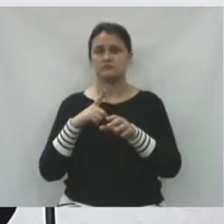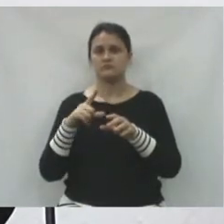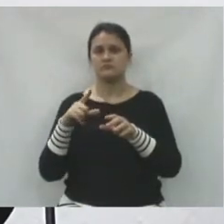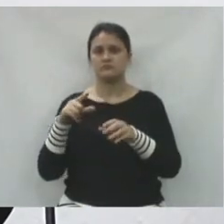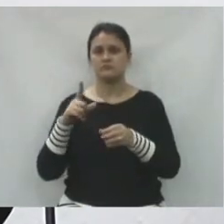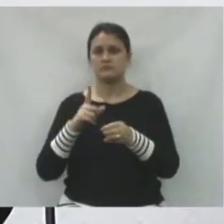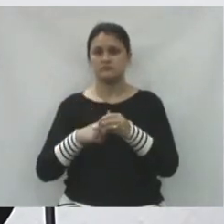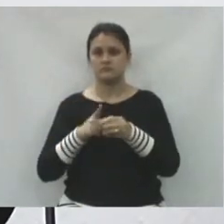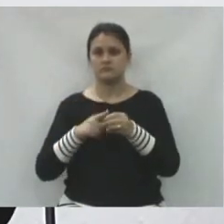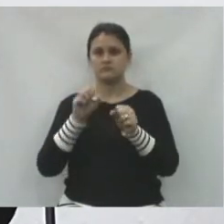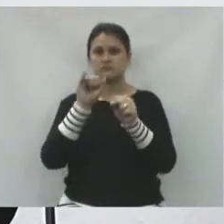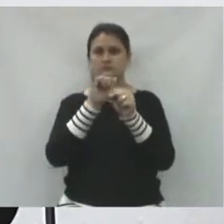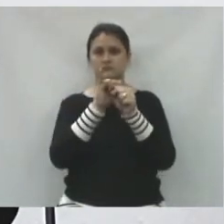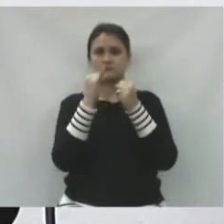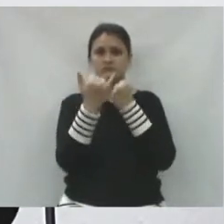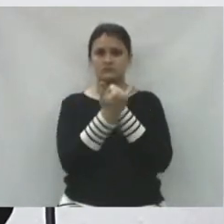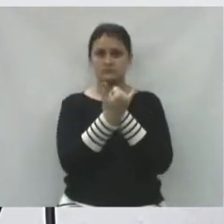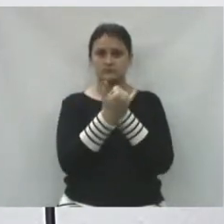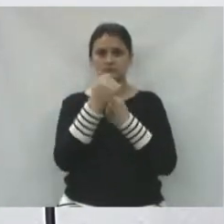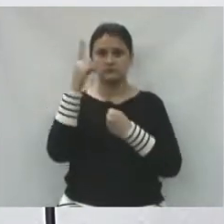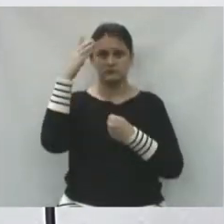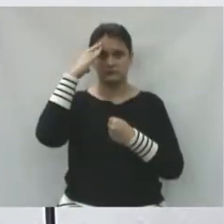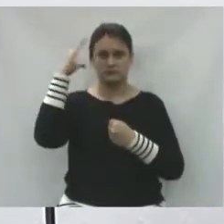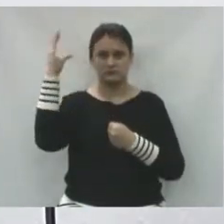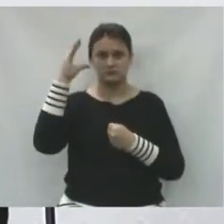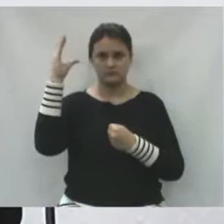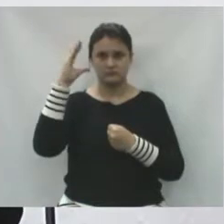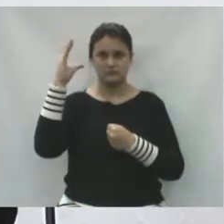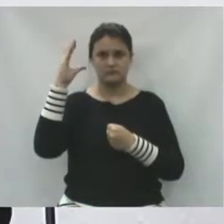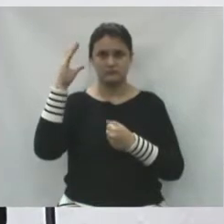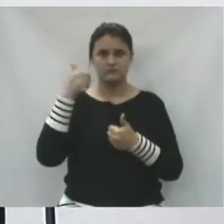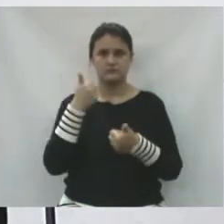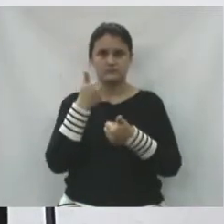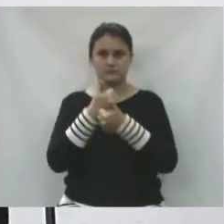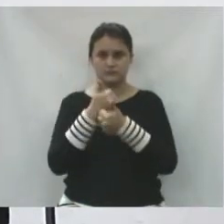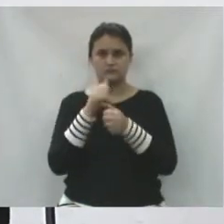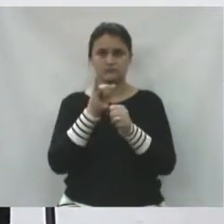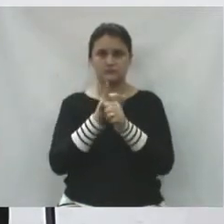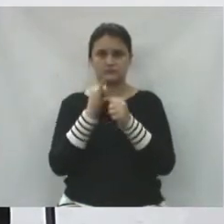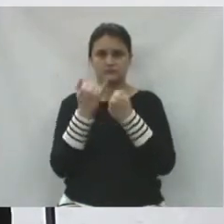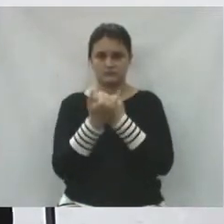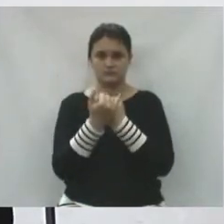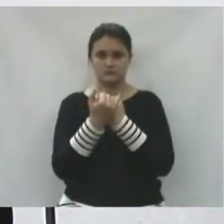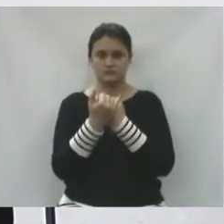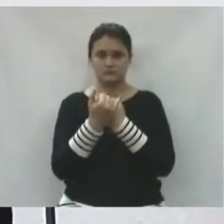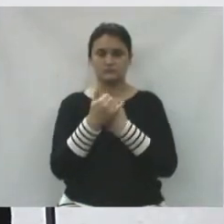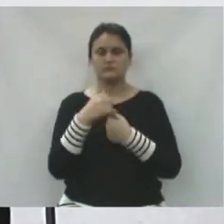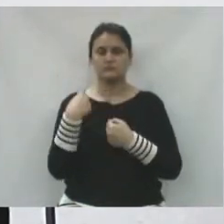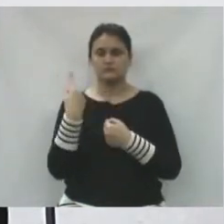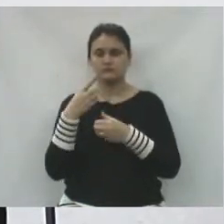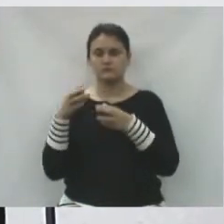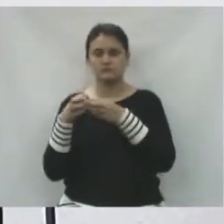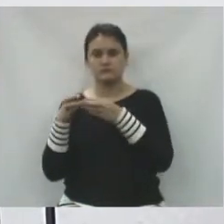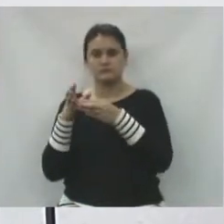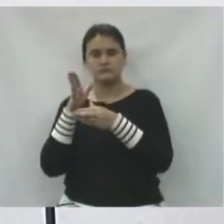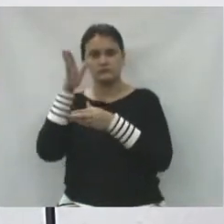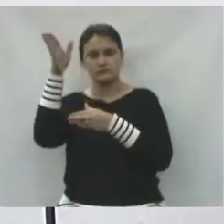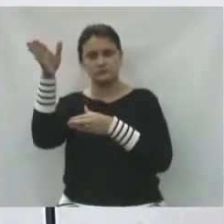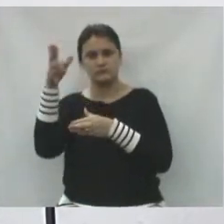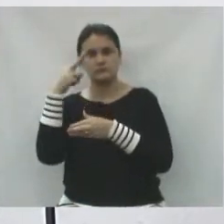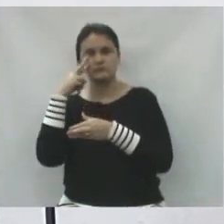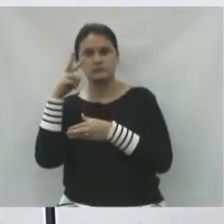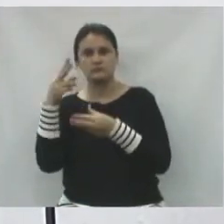foi a cidade de São José dos Pinhais, em Curitiba, próxima a Curitiba, onde nós estivemos lá com